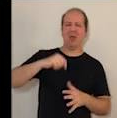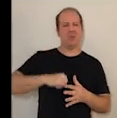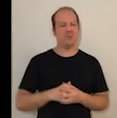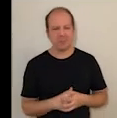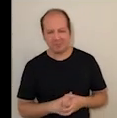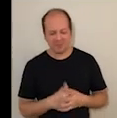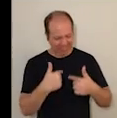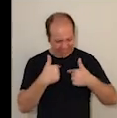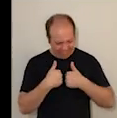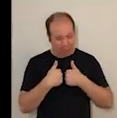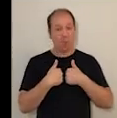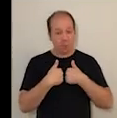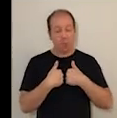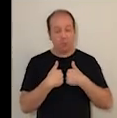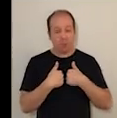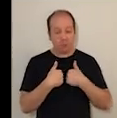sua graça.